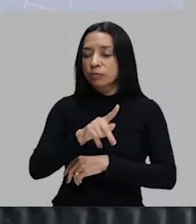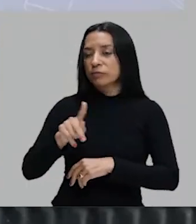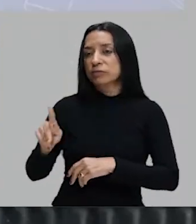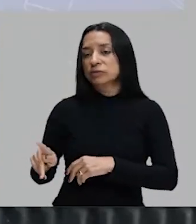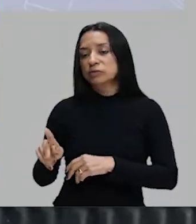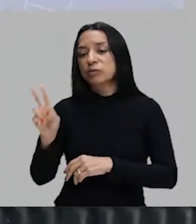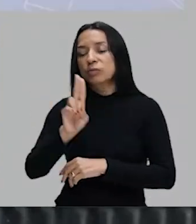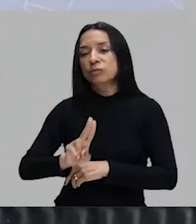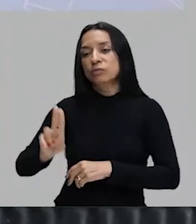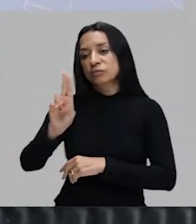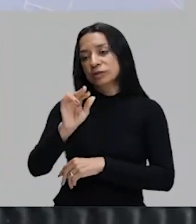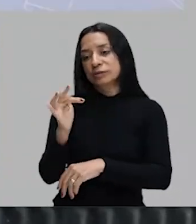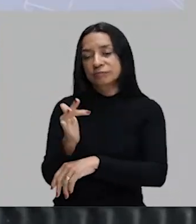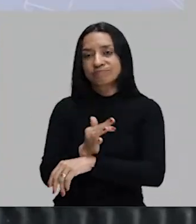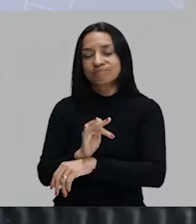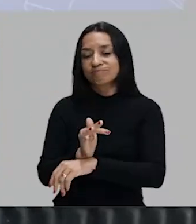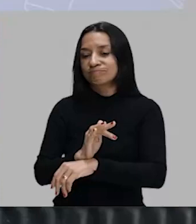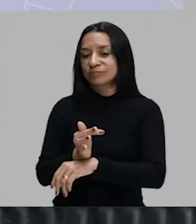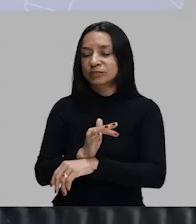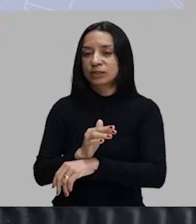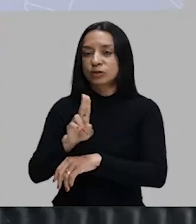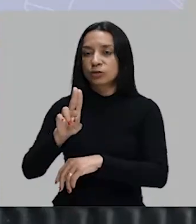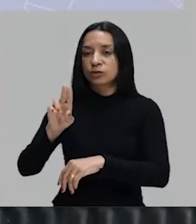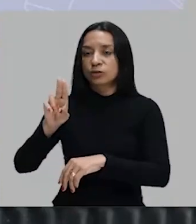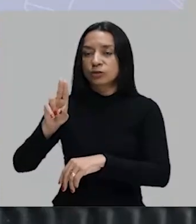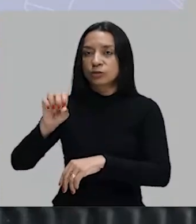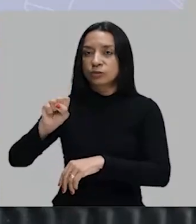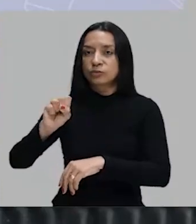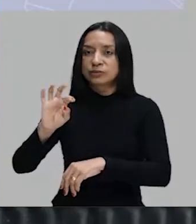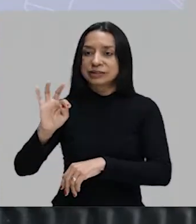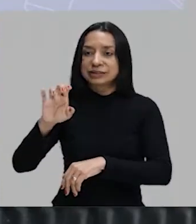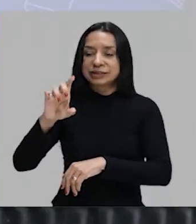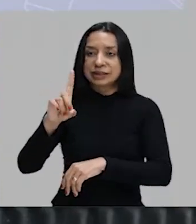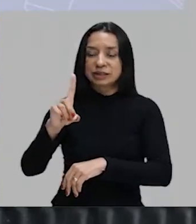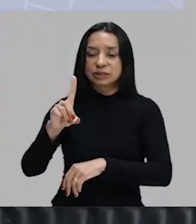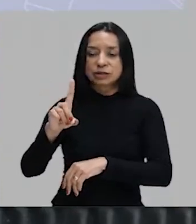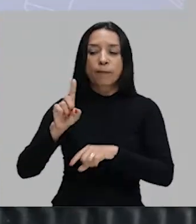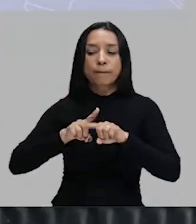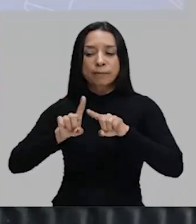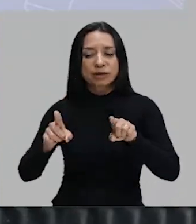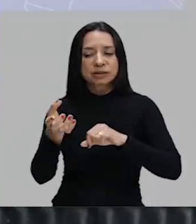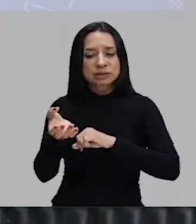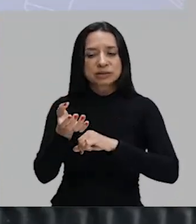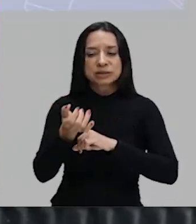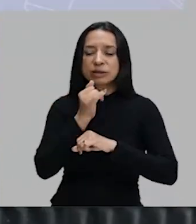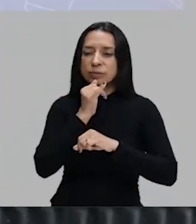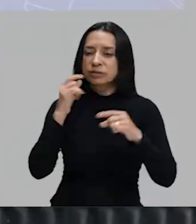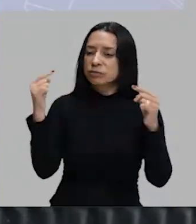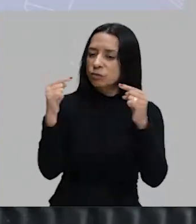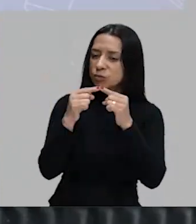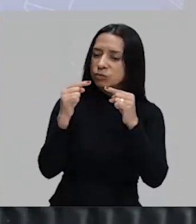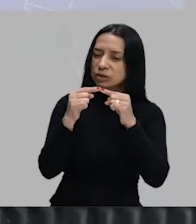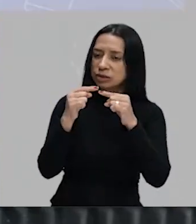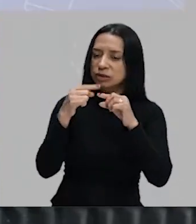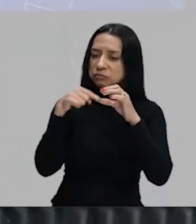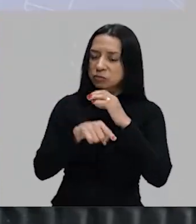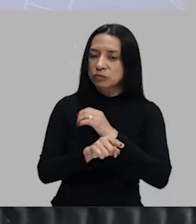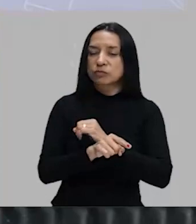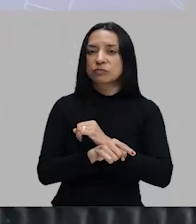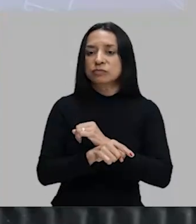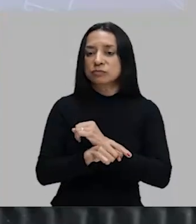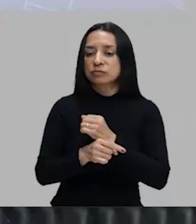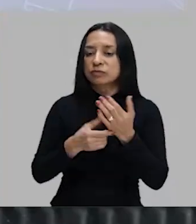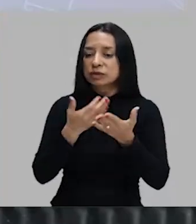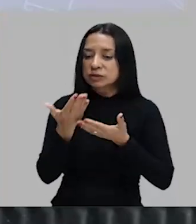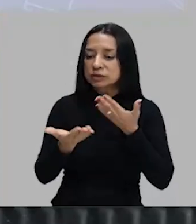vou usar a formalidade, eu vou usar o usted. Mas se ele quiser quebrar essa formalidade, ele vai me tratar